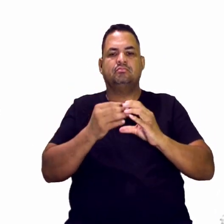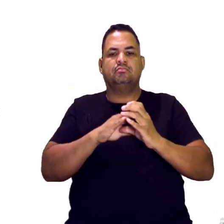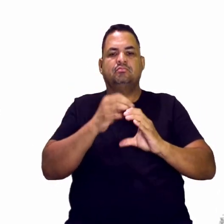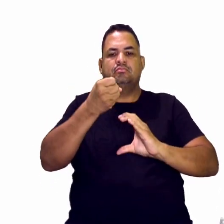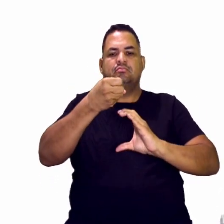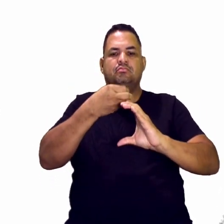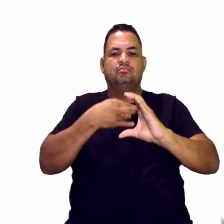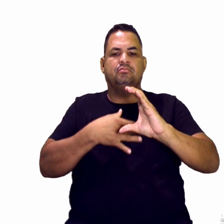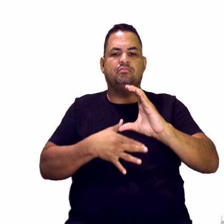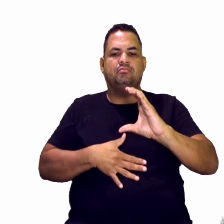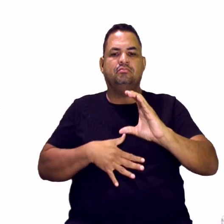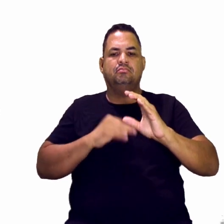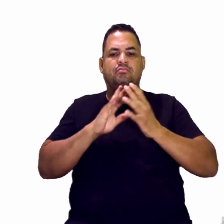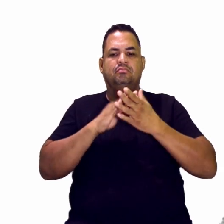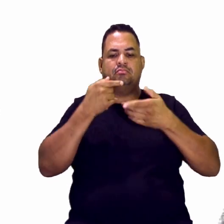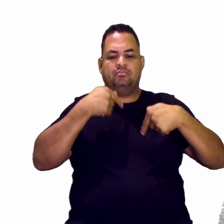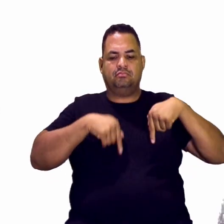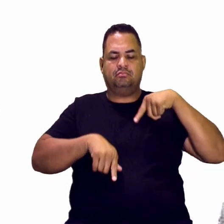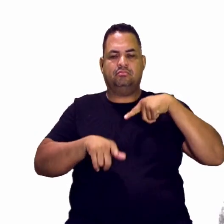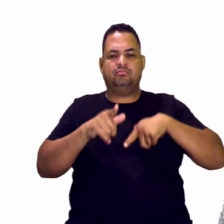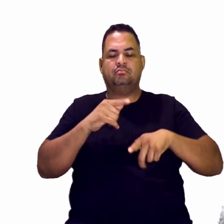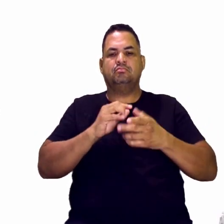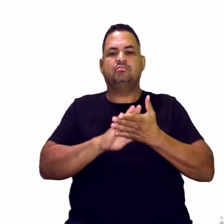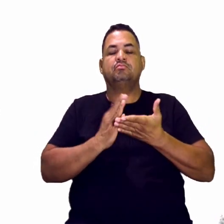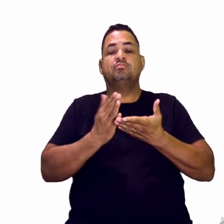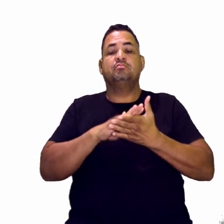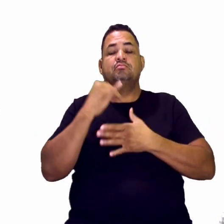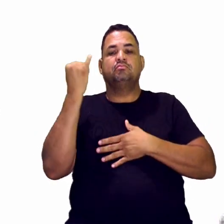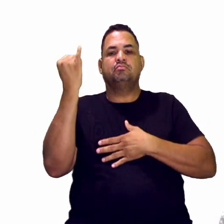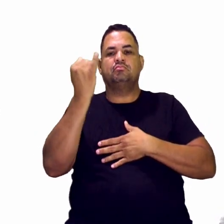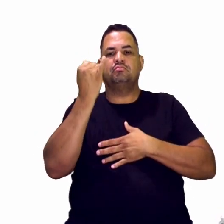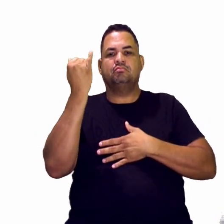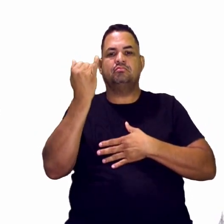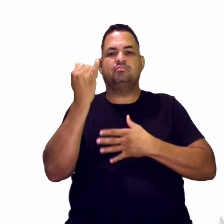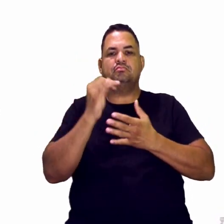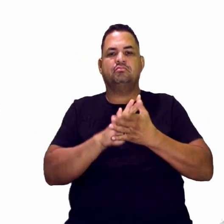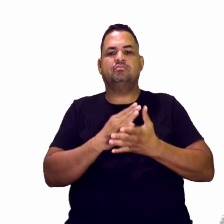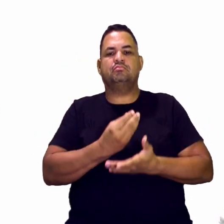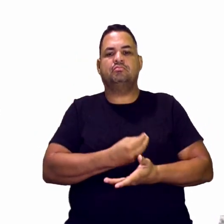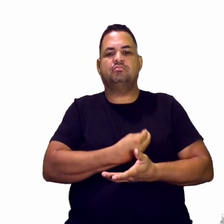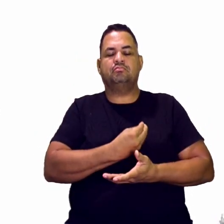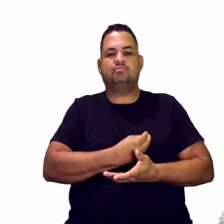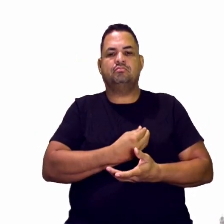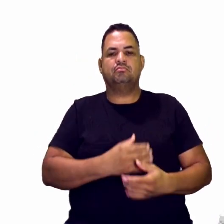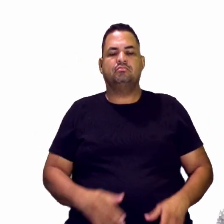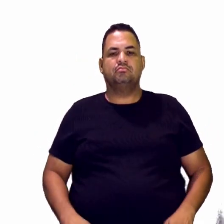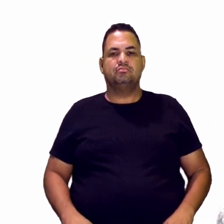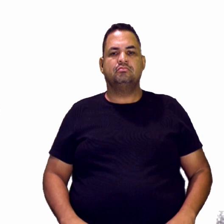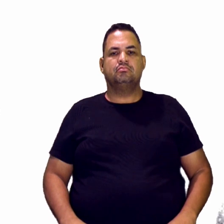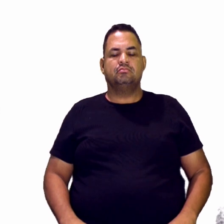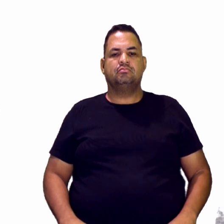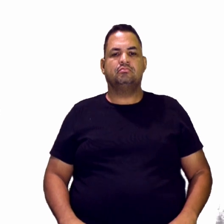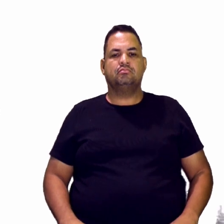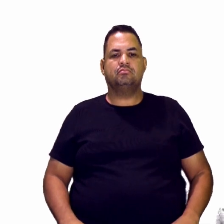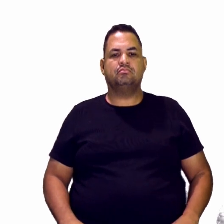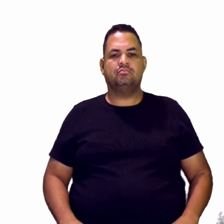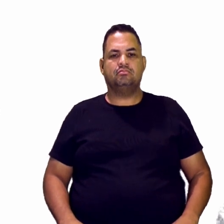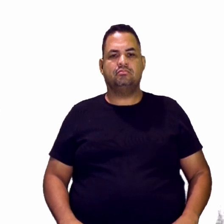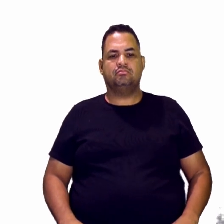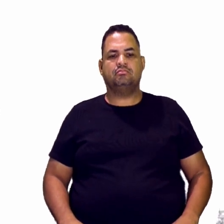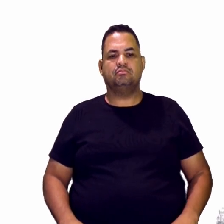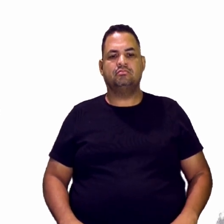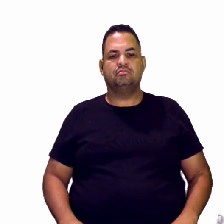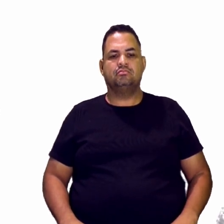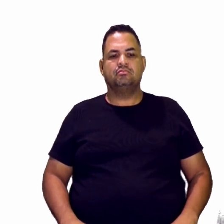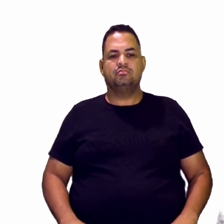fisiológicas que são extremamente importantes para a sobrevivência dos seres vivos, tá bom? Então, a membrana